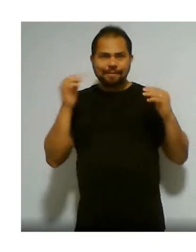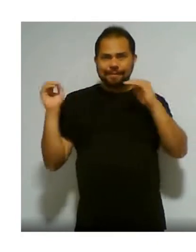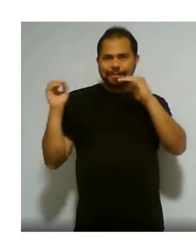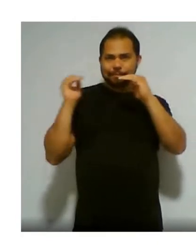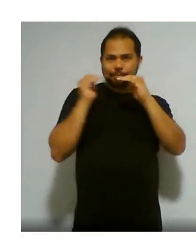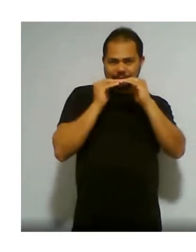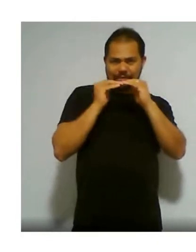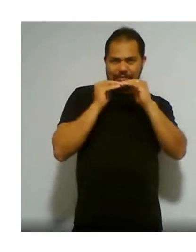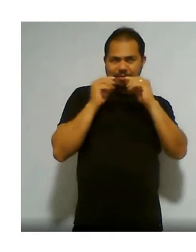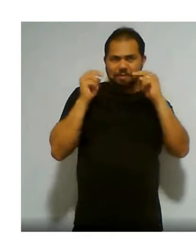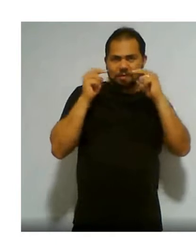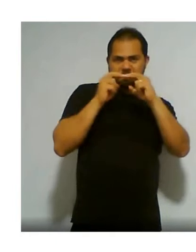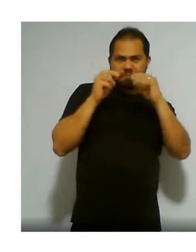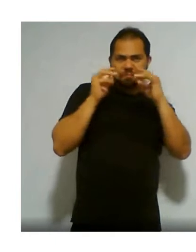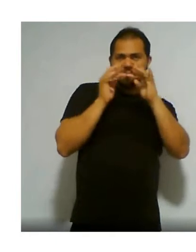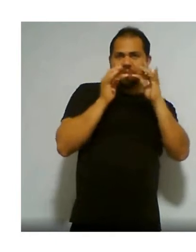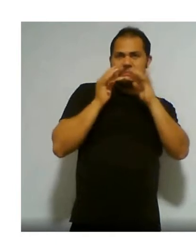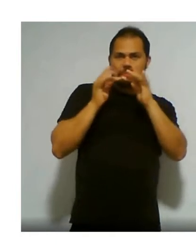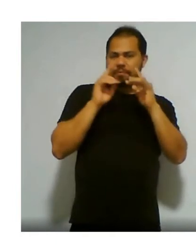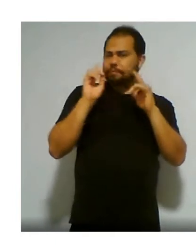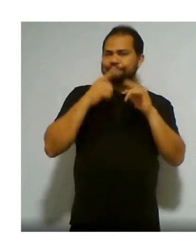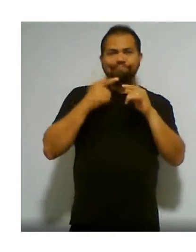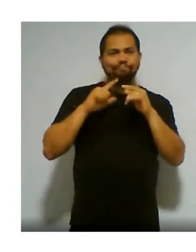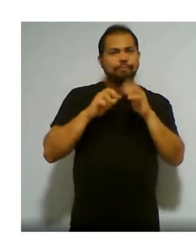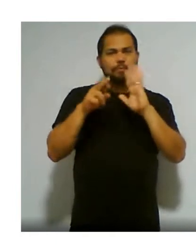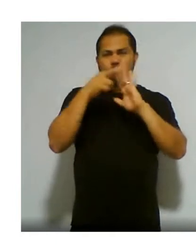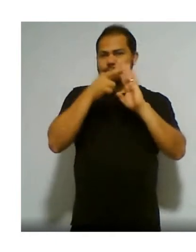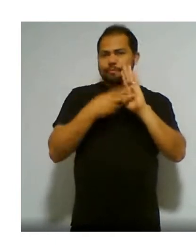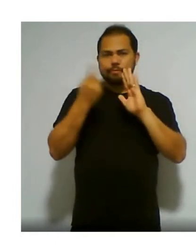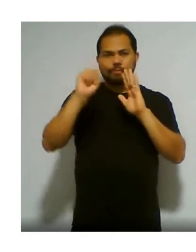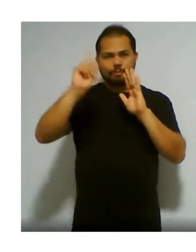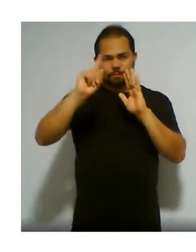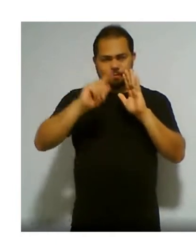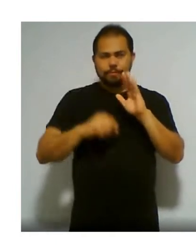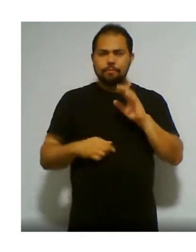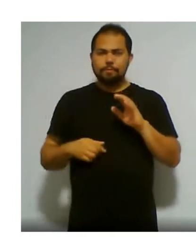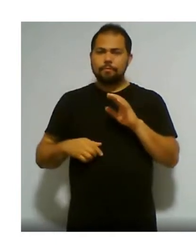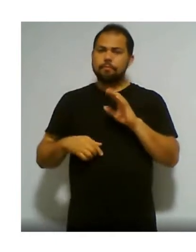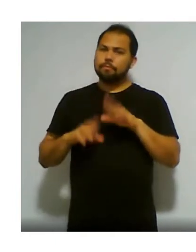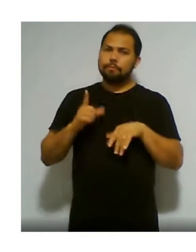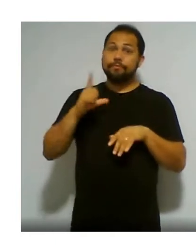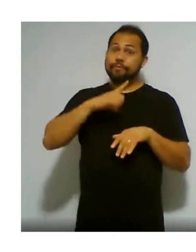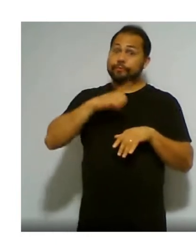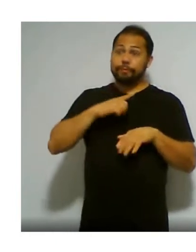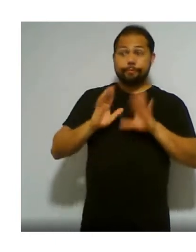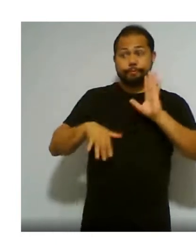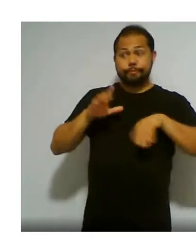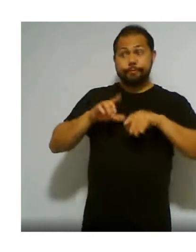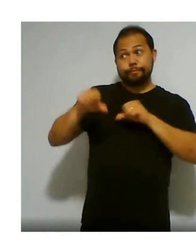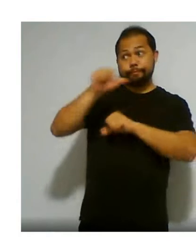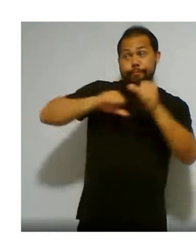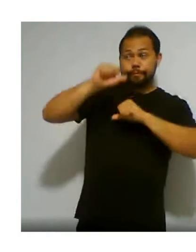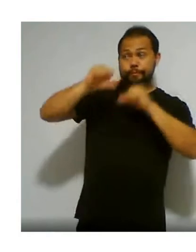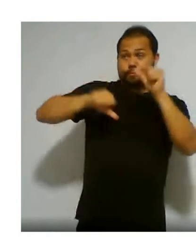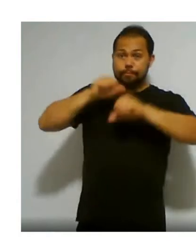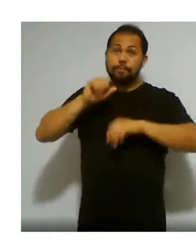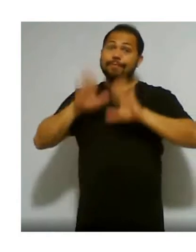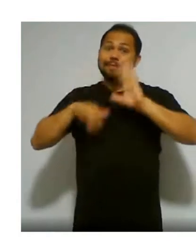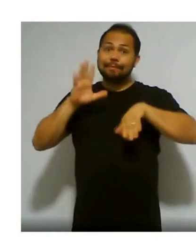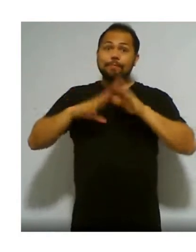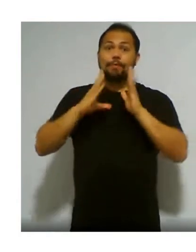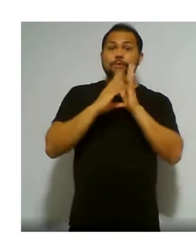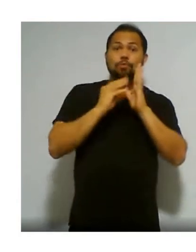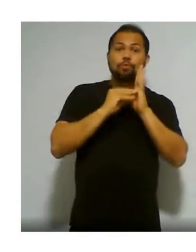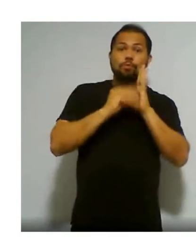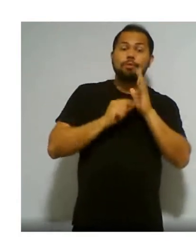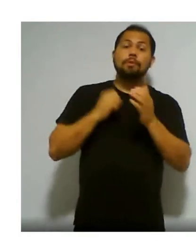um conjunto de pinos em um local exclusivo aqui da placa-mãe. Pode estar aqui embaixo, pode estar aqui à esquerda, depende da marca e modelo. E você vai ligar todo